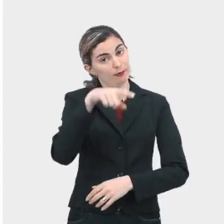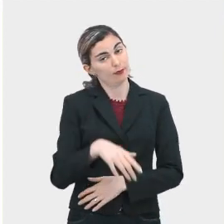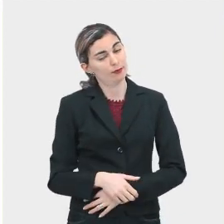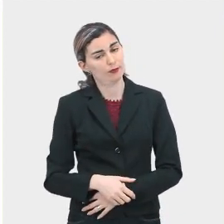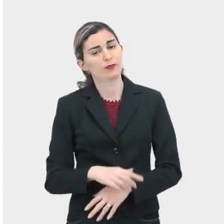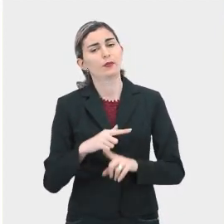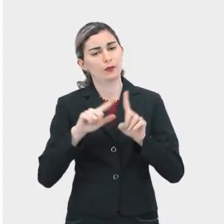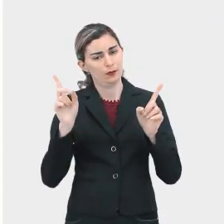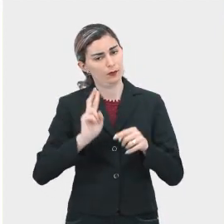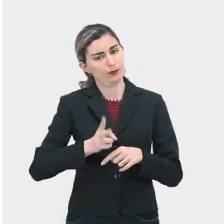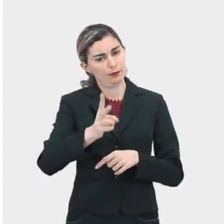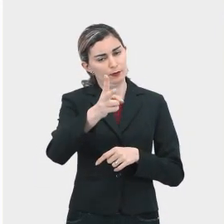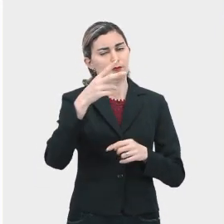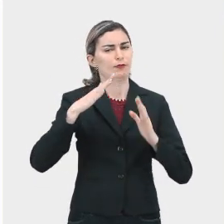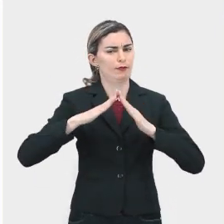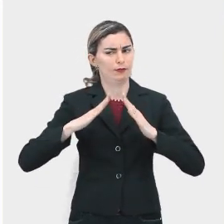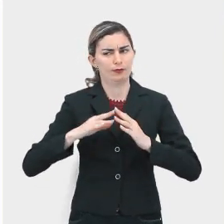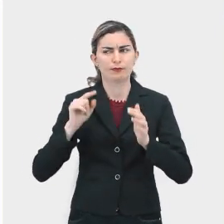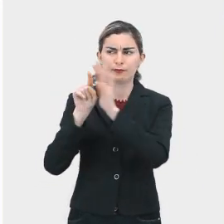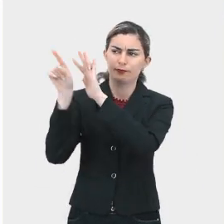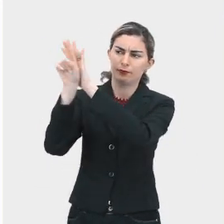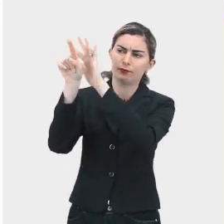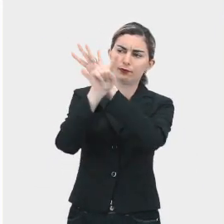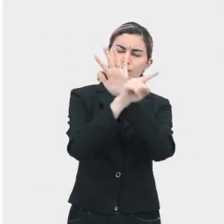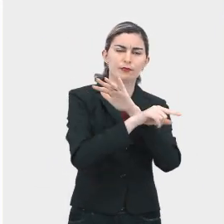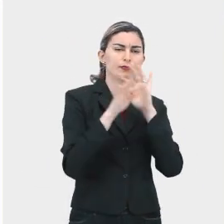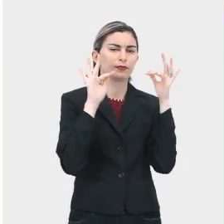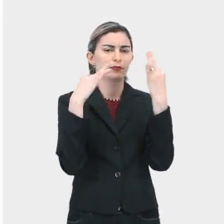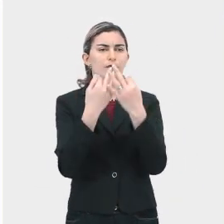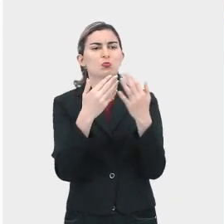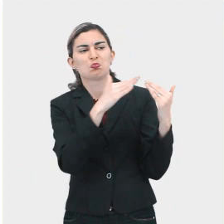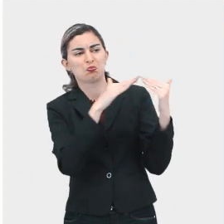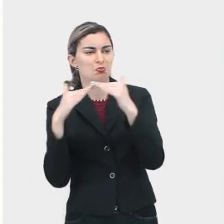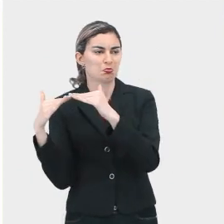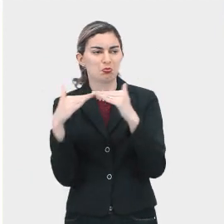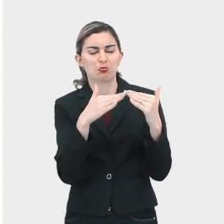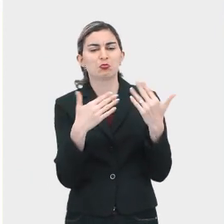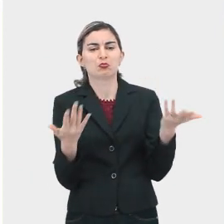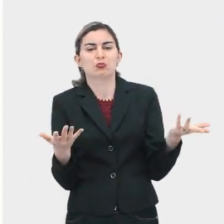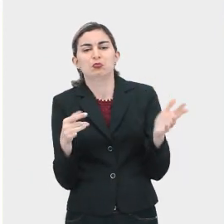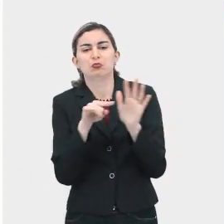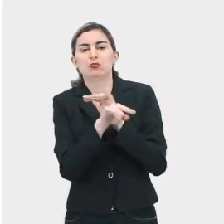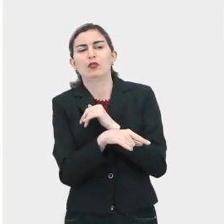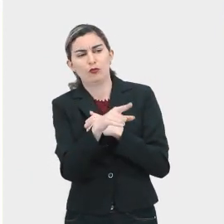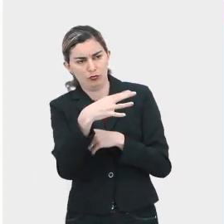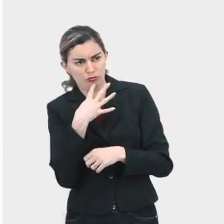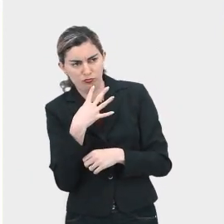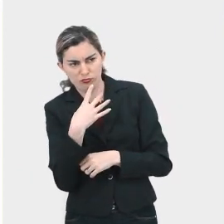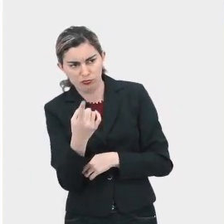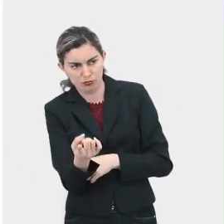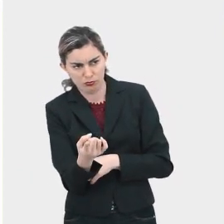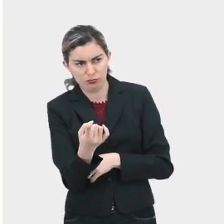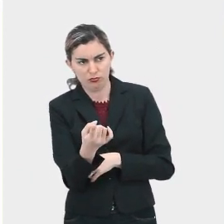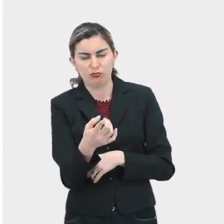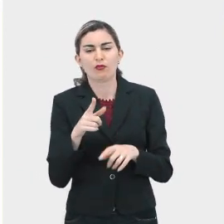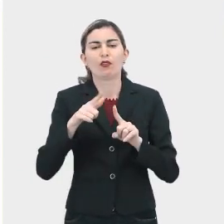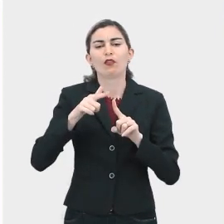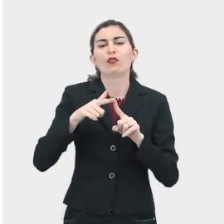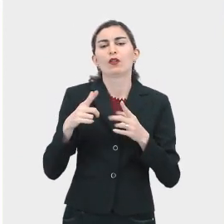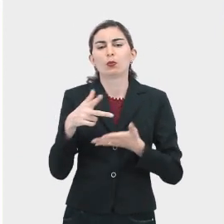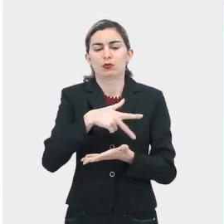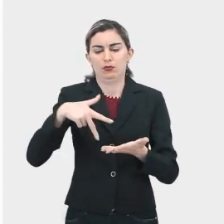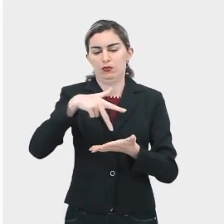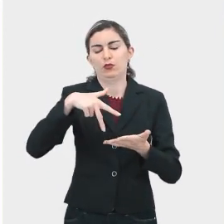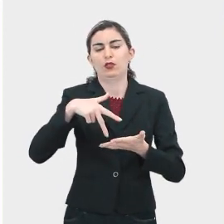e pergunta para os seus familiares, vizinhos até de repente, se eles conhecem que tipo de dança folclórica do